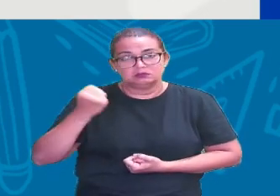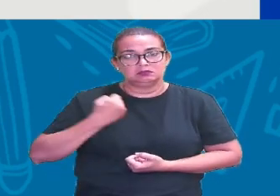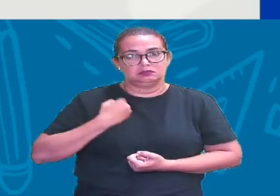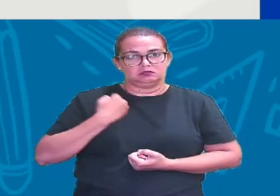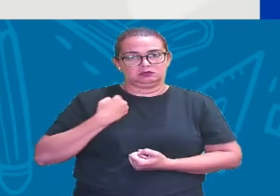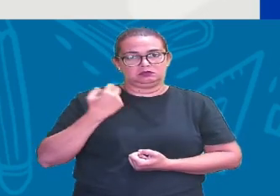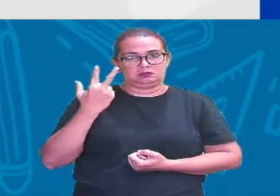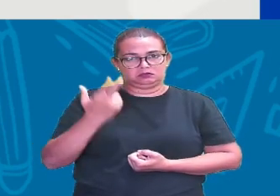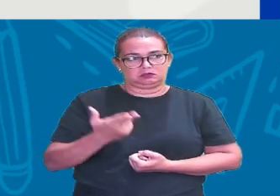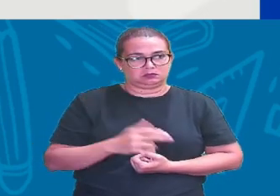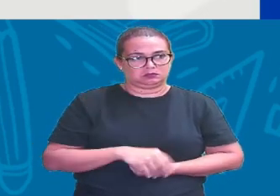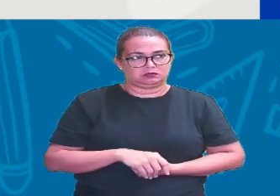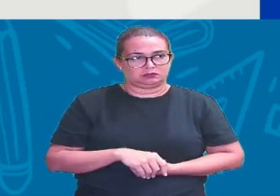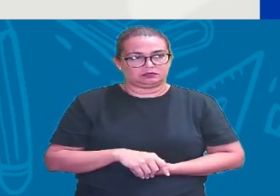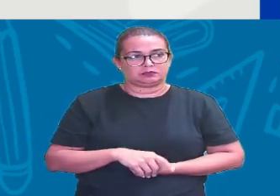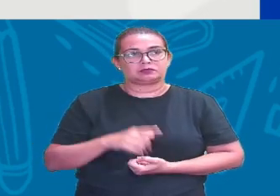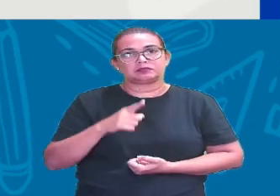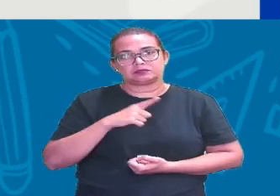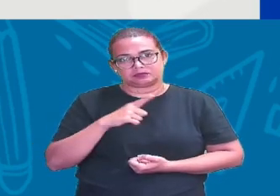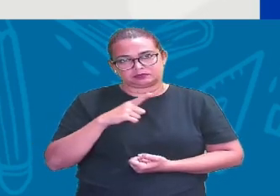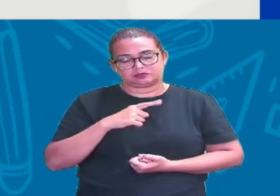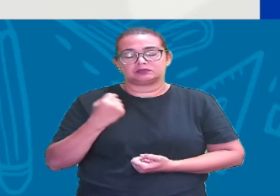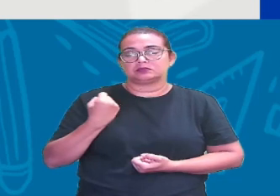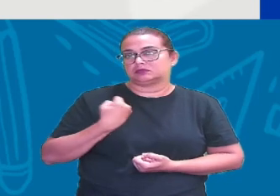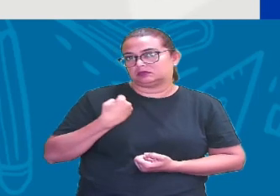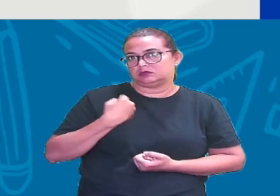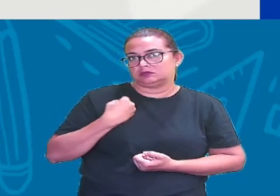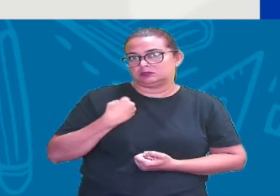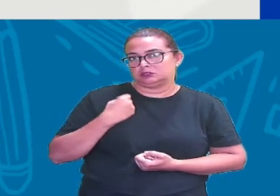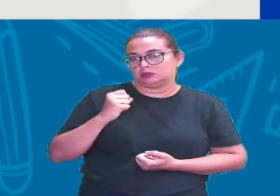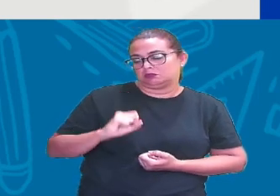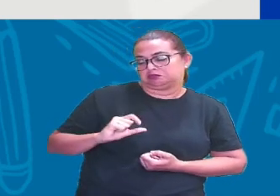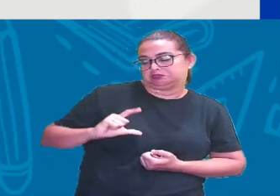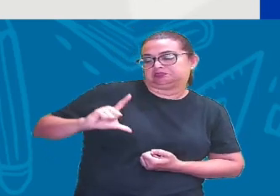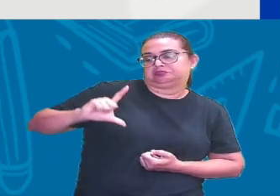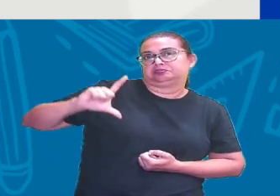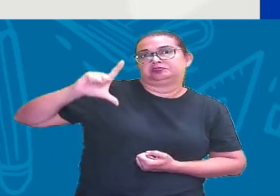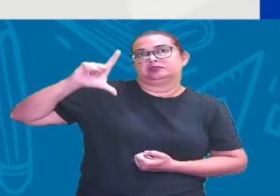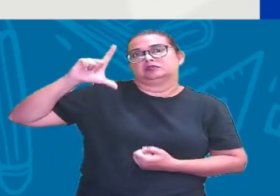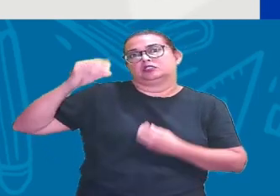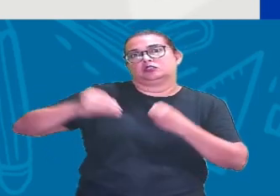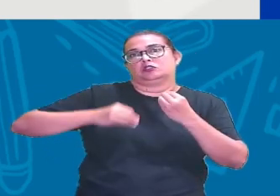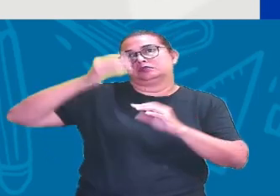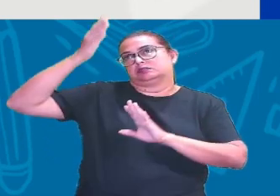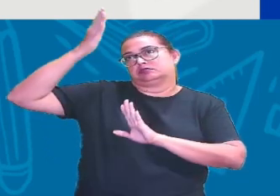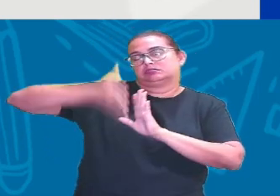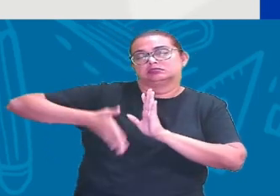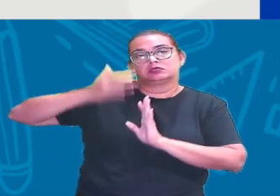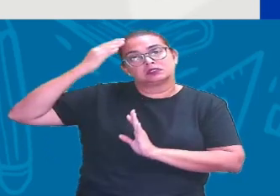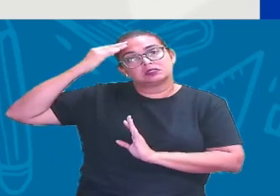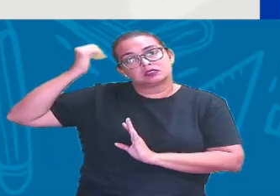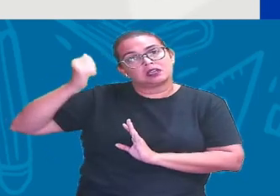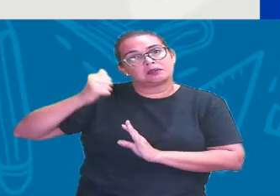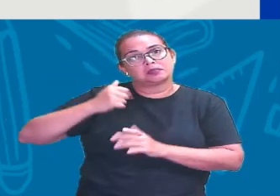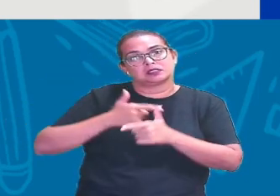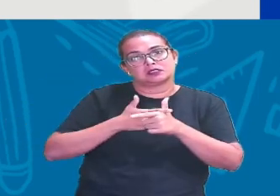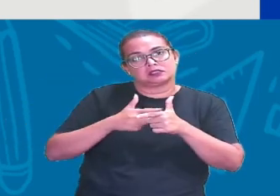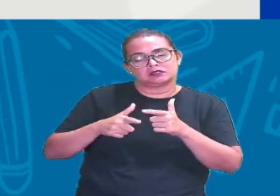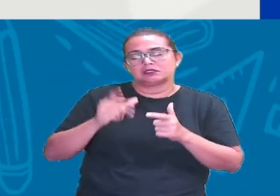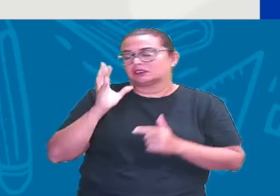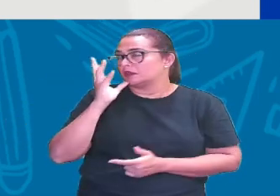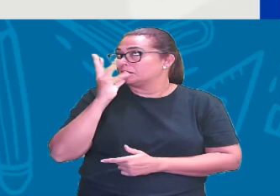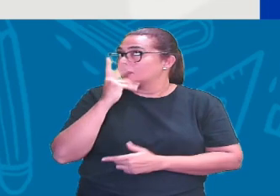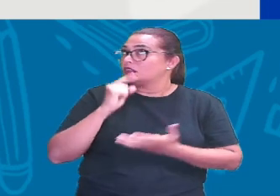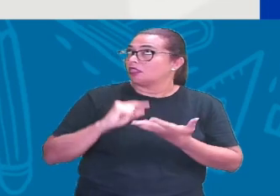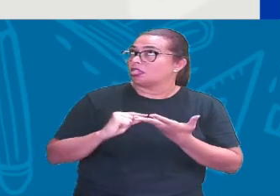tem alguns números que são grandes. Então, para a gente saber os divisores, todos os divisores dele, vai demorar